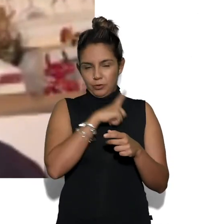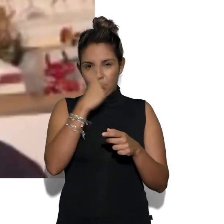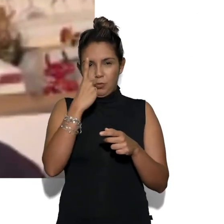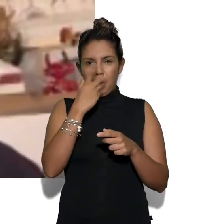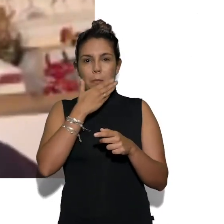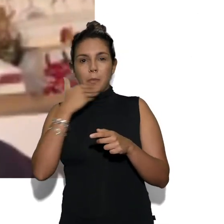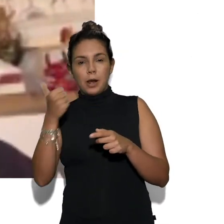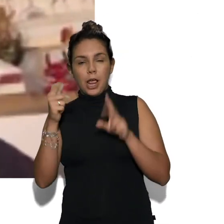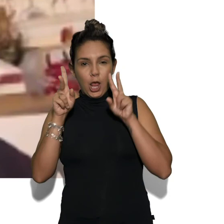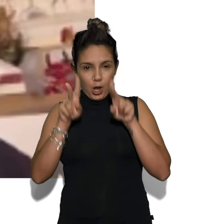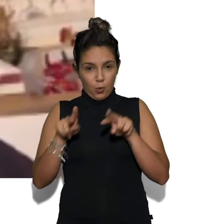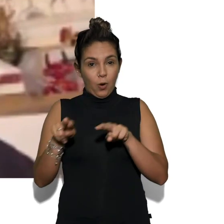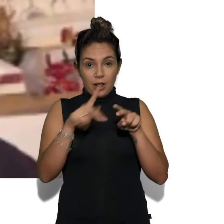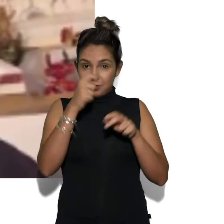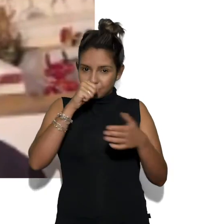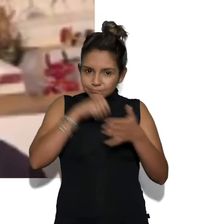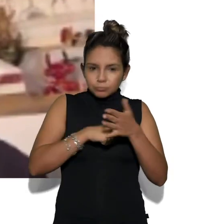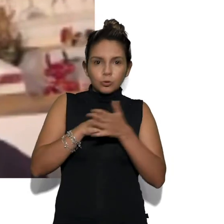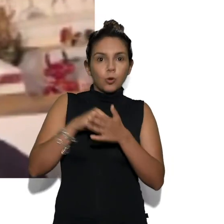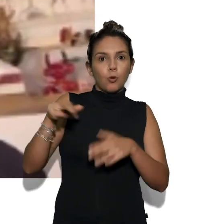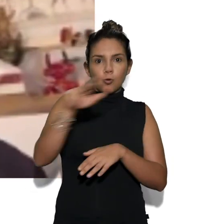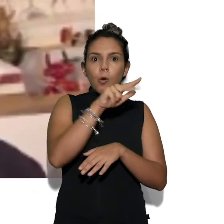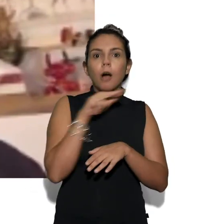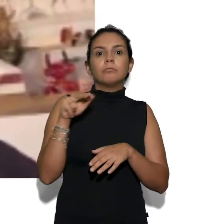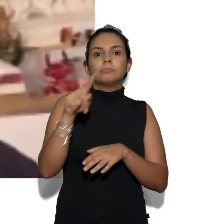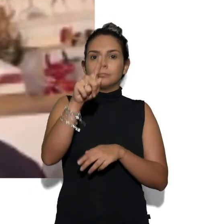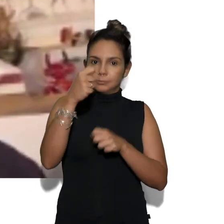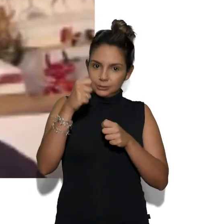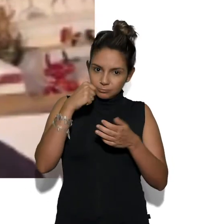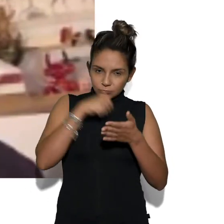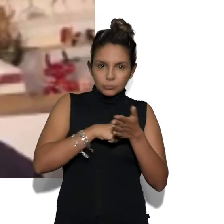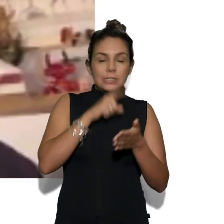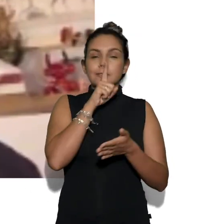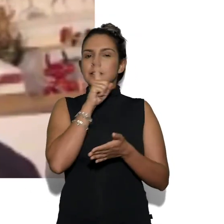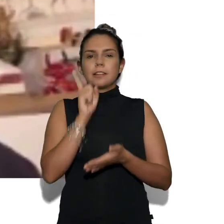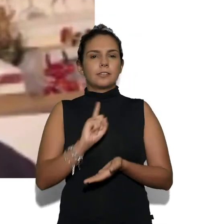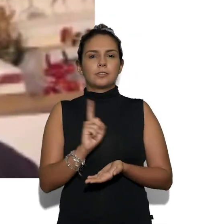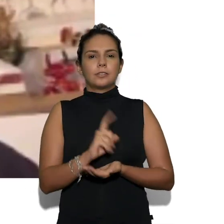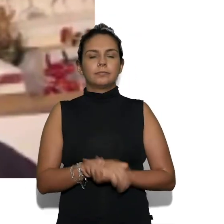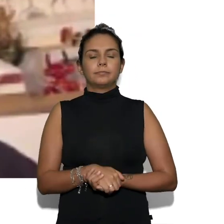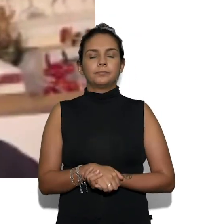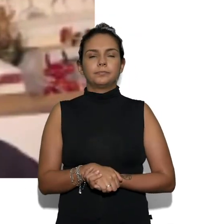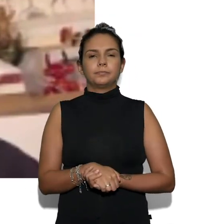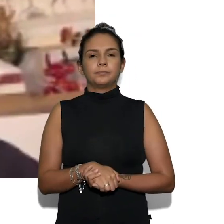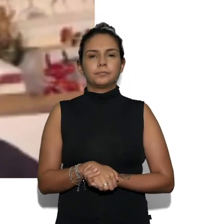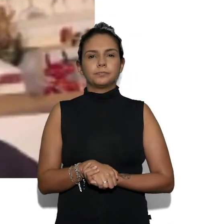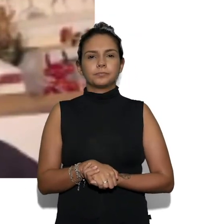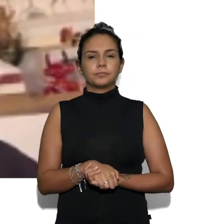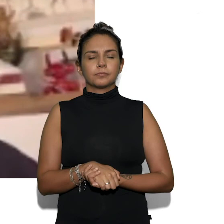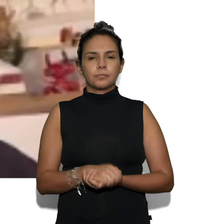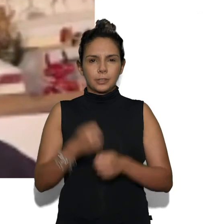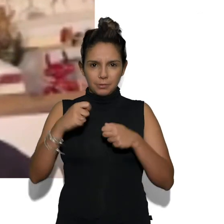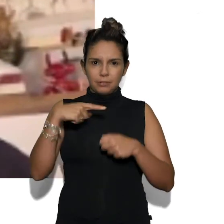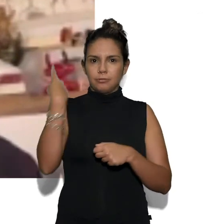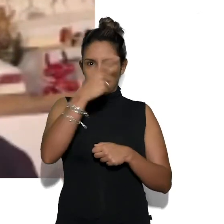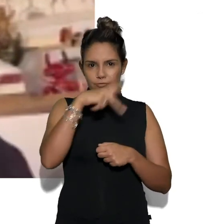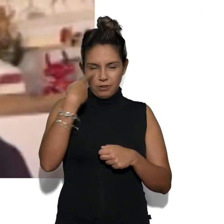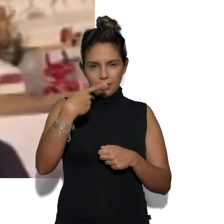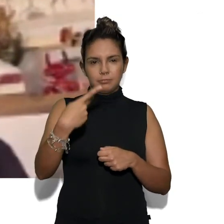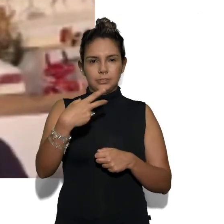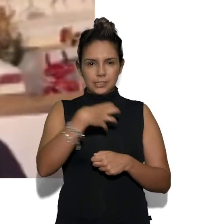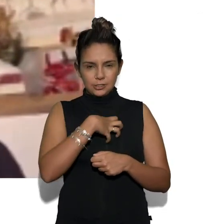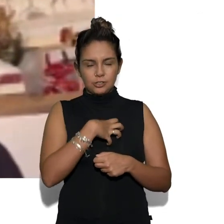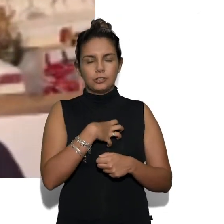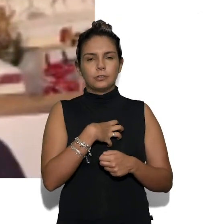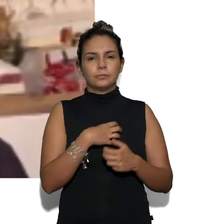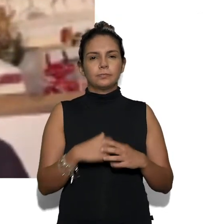pouco mais iguais, você está errado, o seu silêncio está errado. Então acho que precisamos de falar nesse